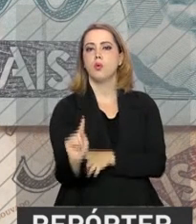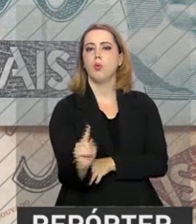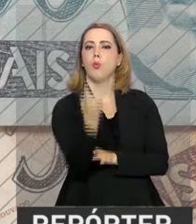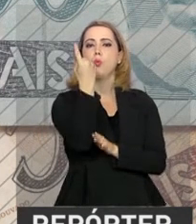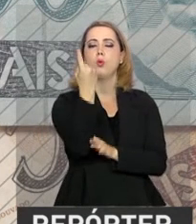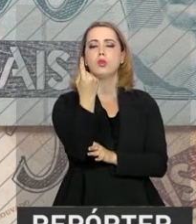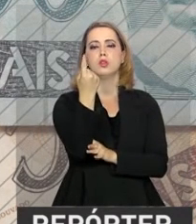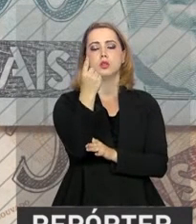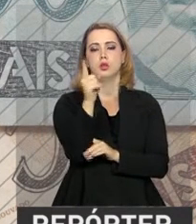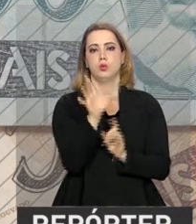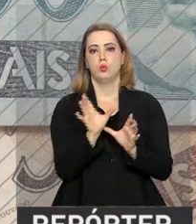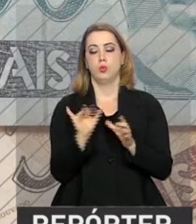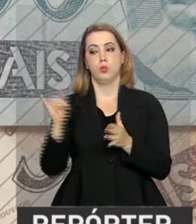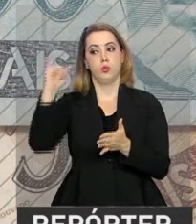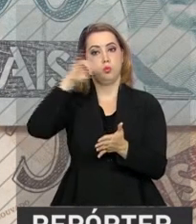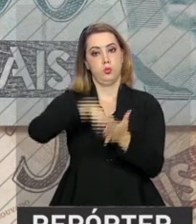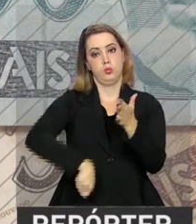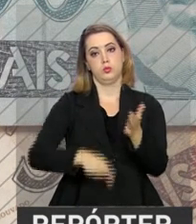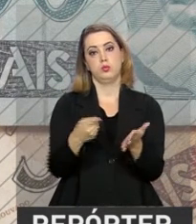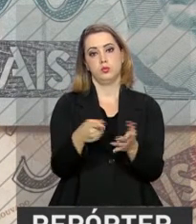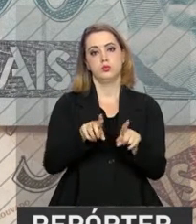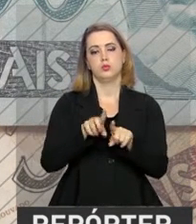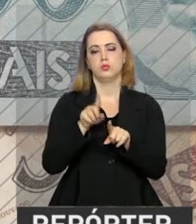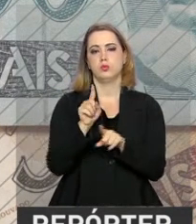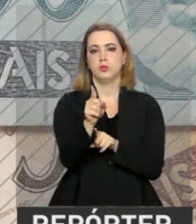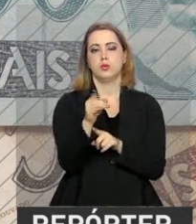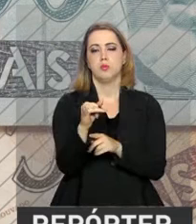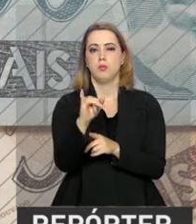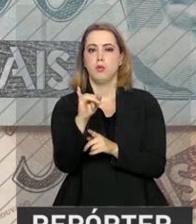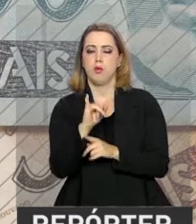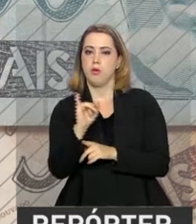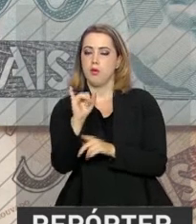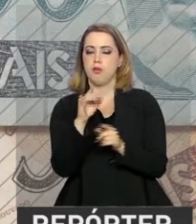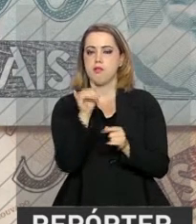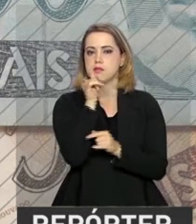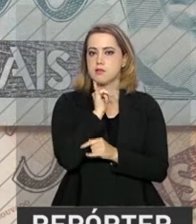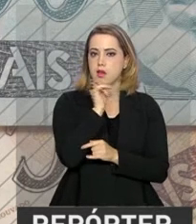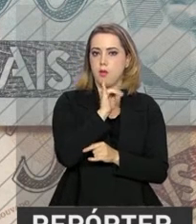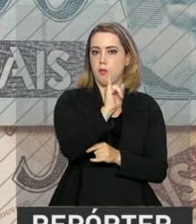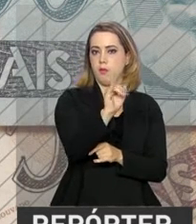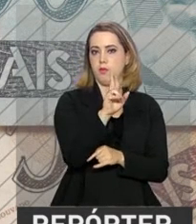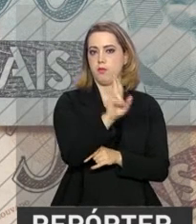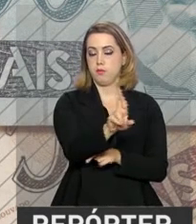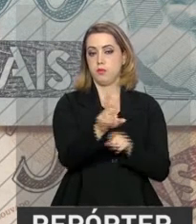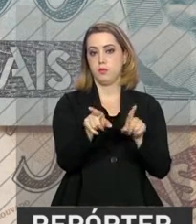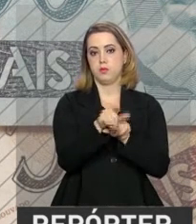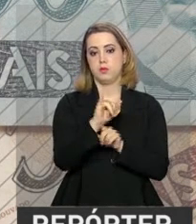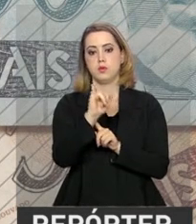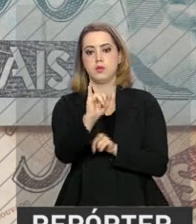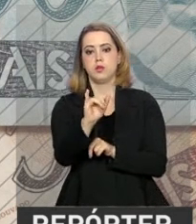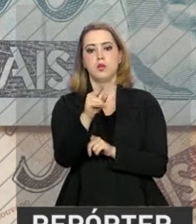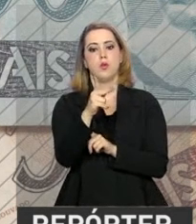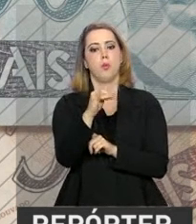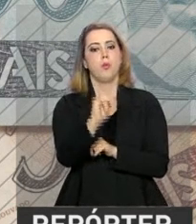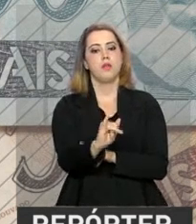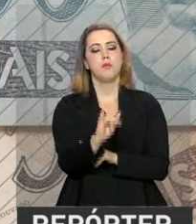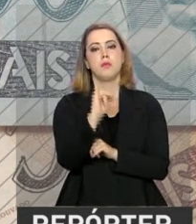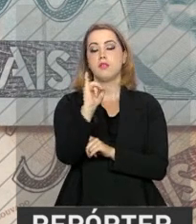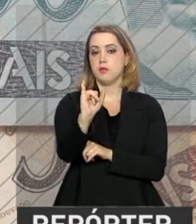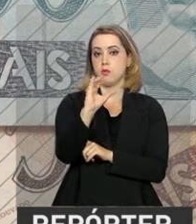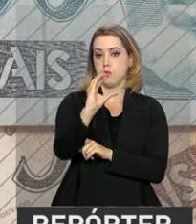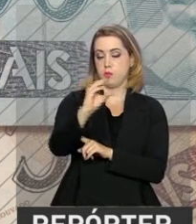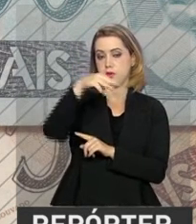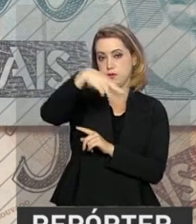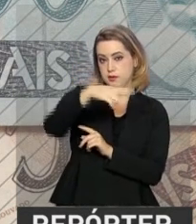série de tributos federais como imposto de renda da pessoa jurídica o ipi o icms a